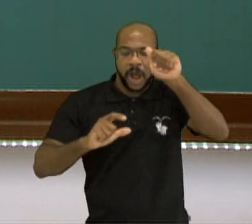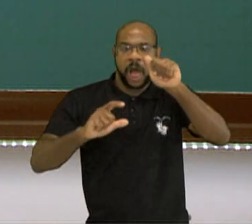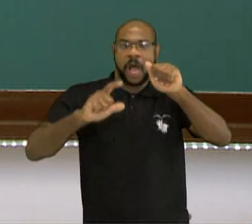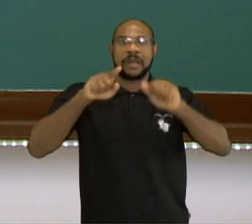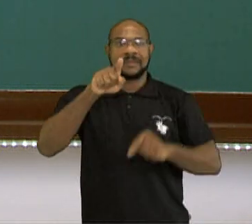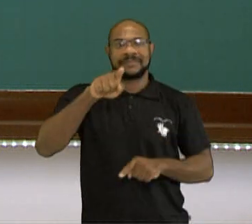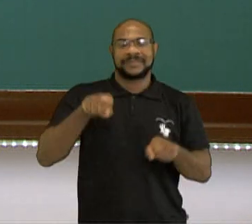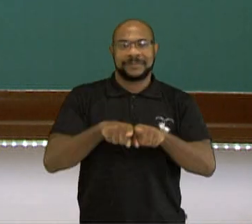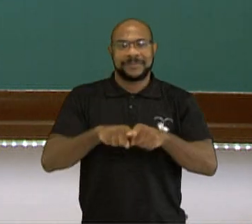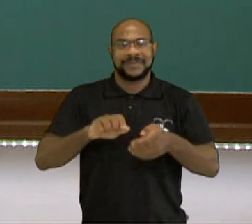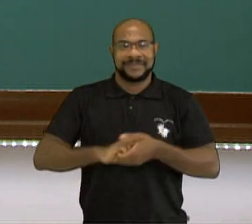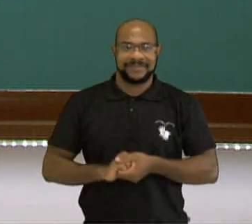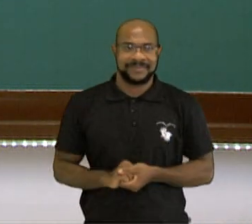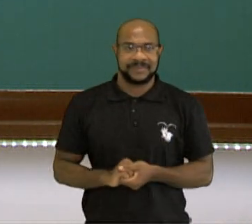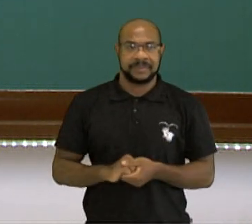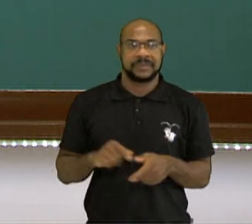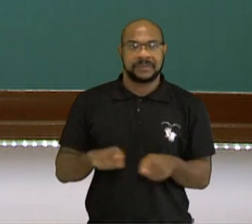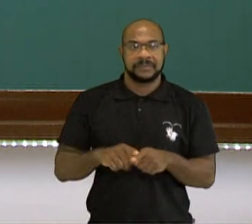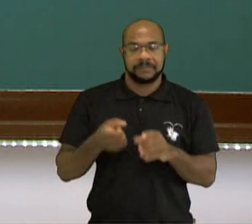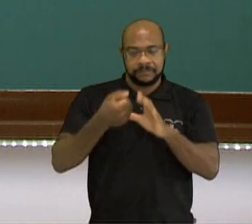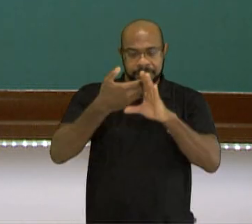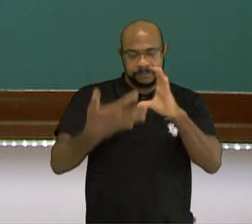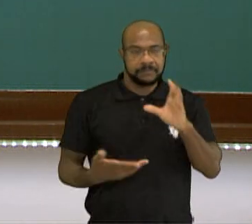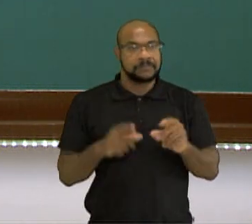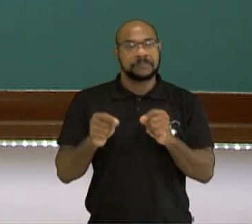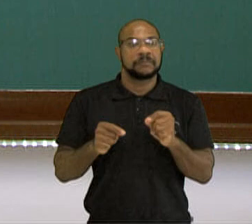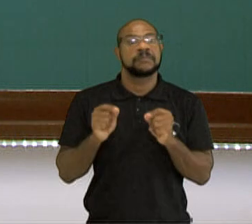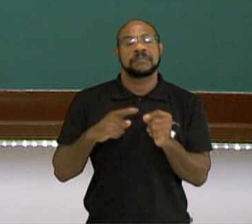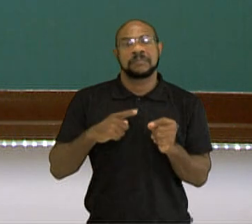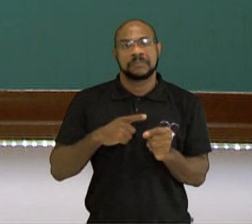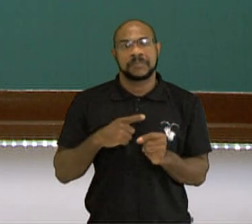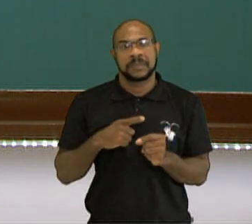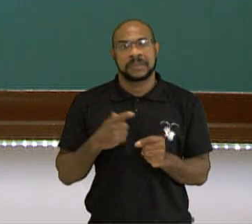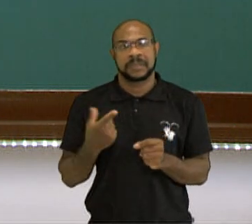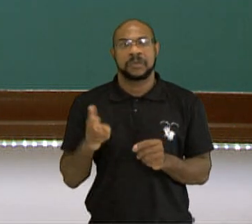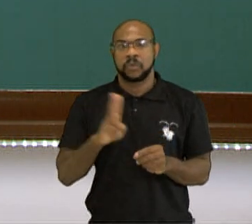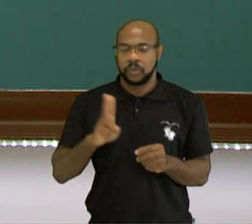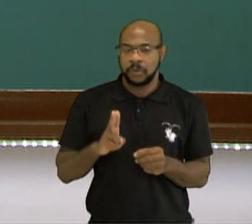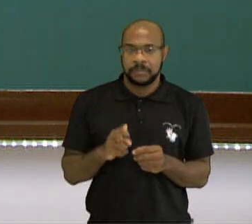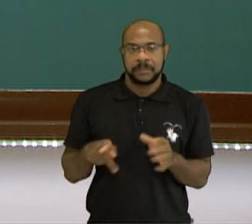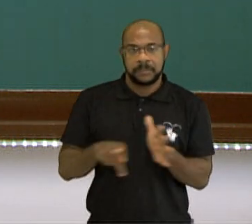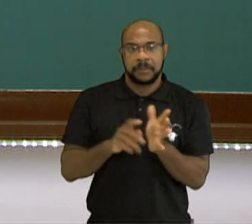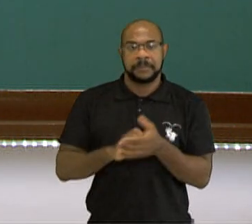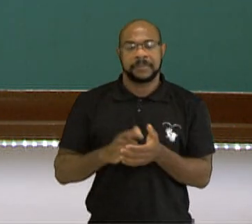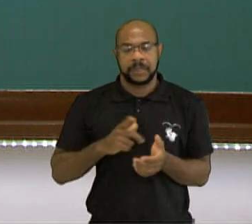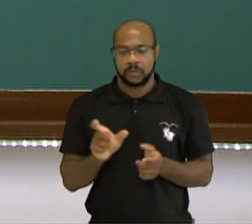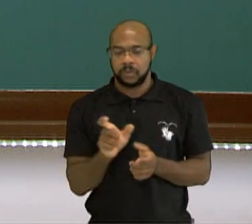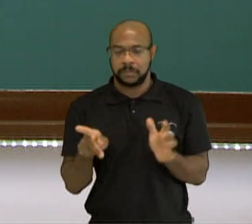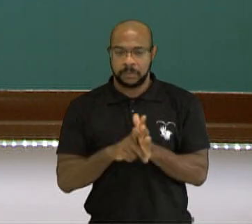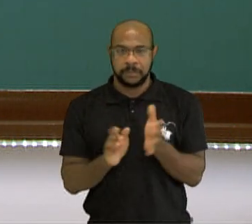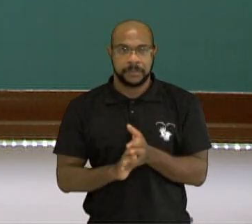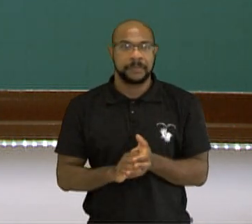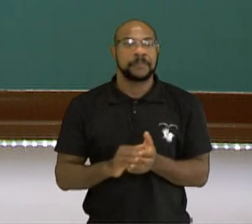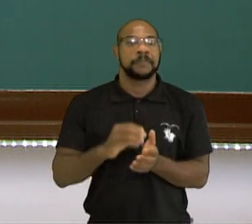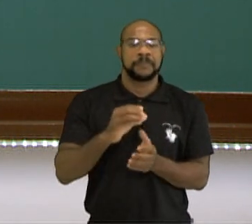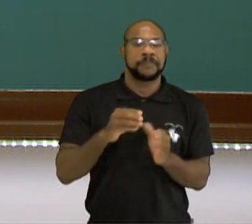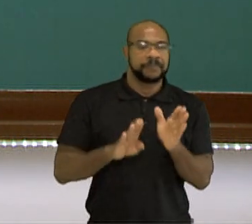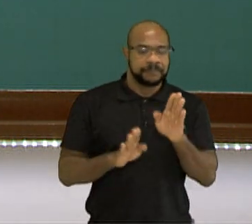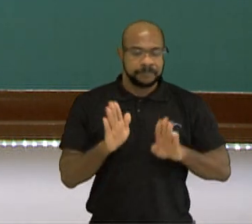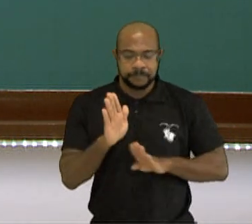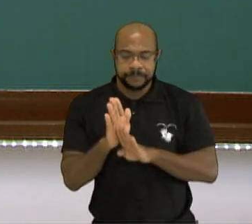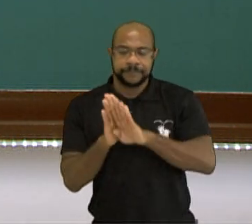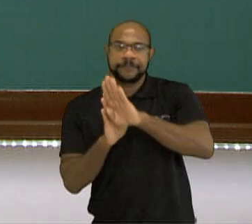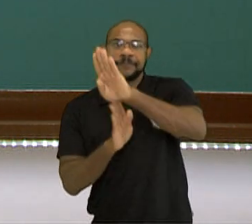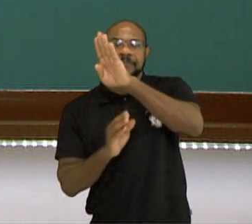outra análise e classifico essa função em crescente ou decrescente. No caso, é uma função